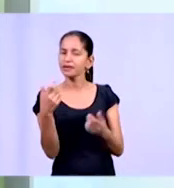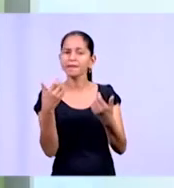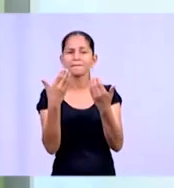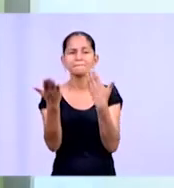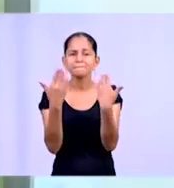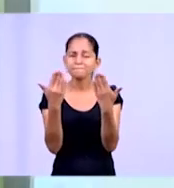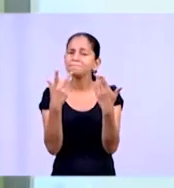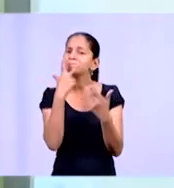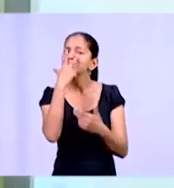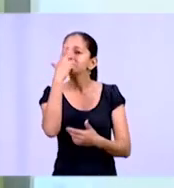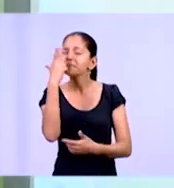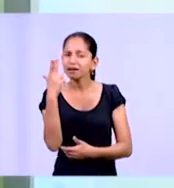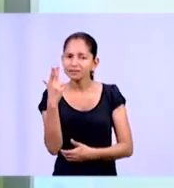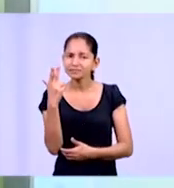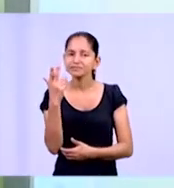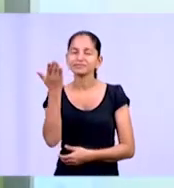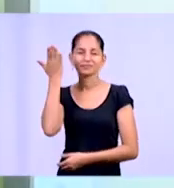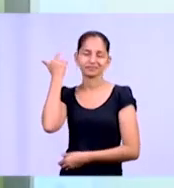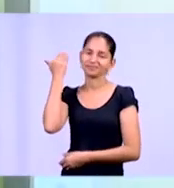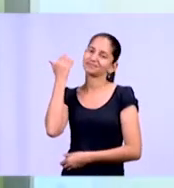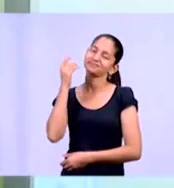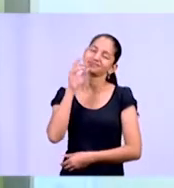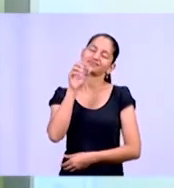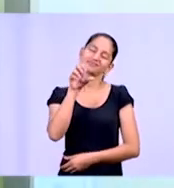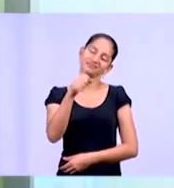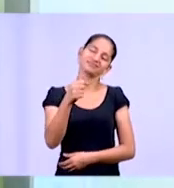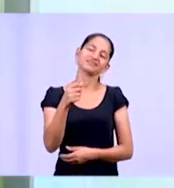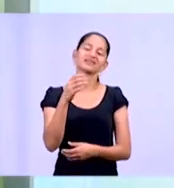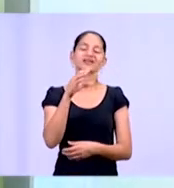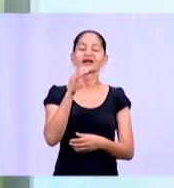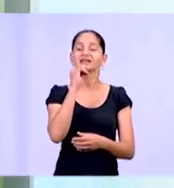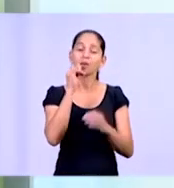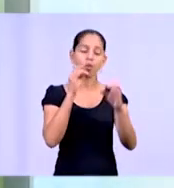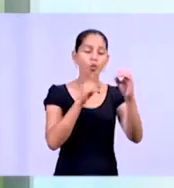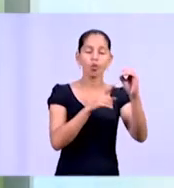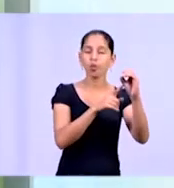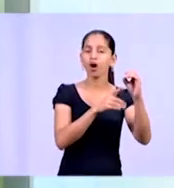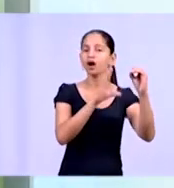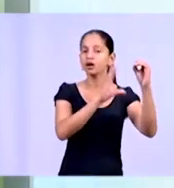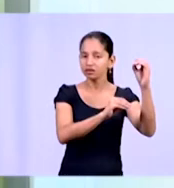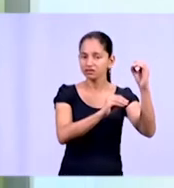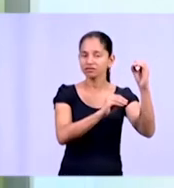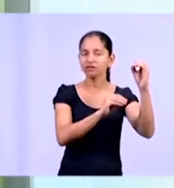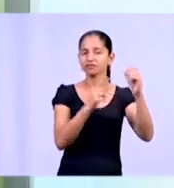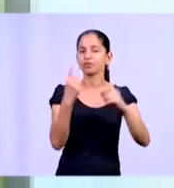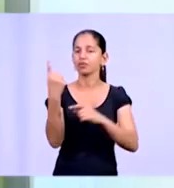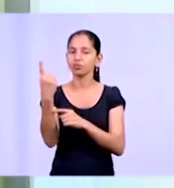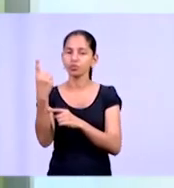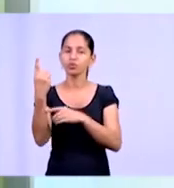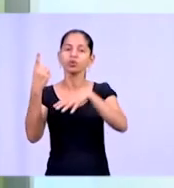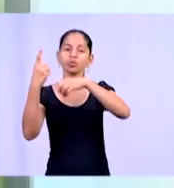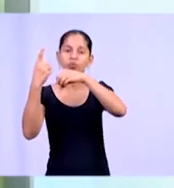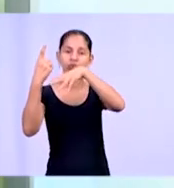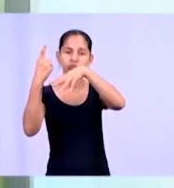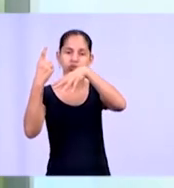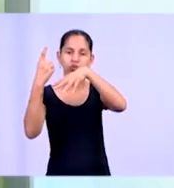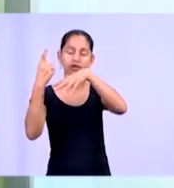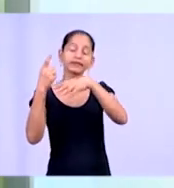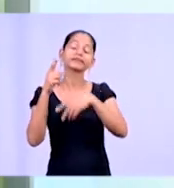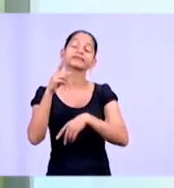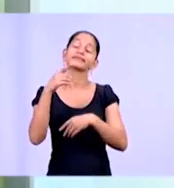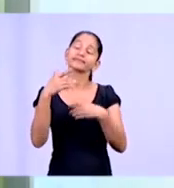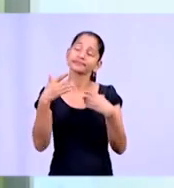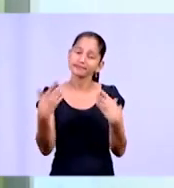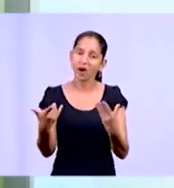parecido com o sistema binário de Boole, né? O zero que era desligado e um que era ligado. Então, essa lâmpada,